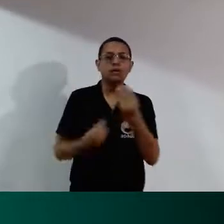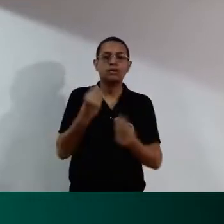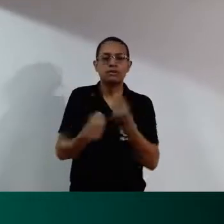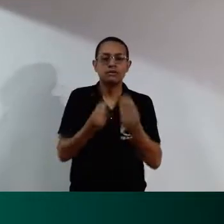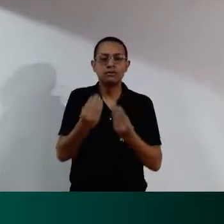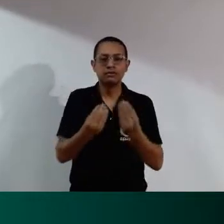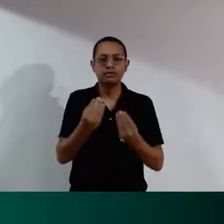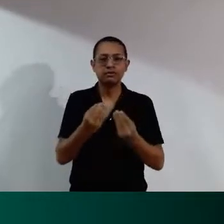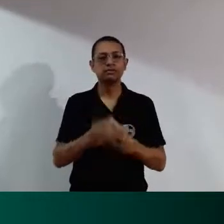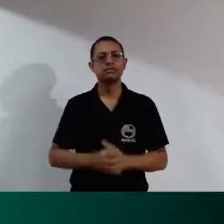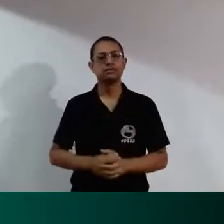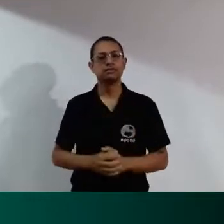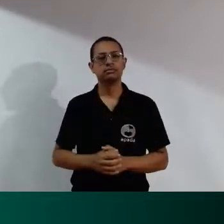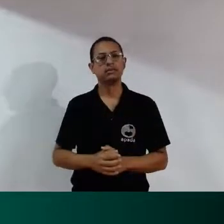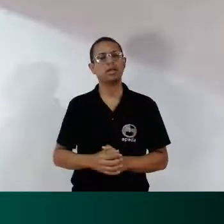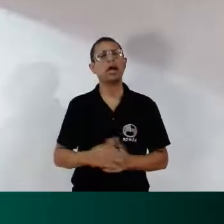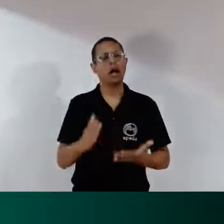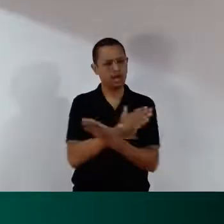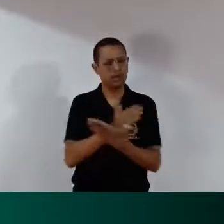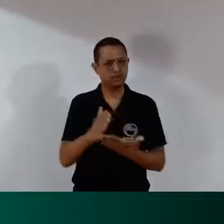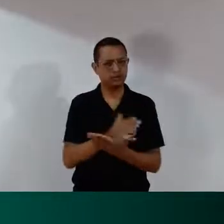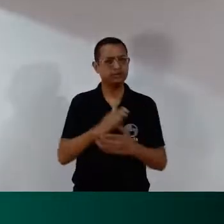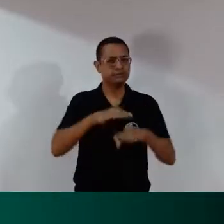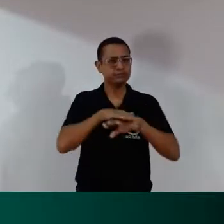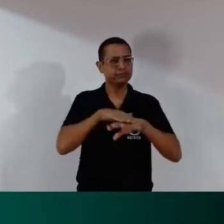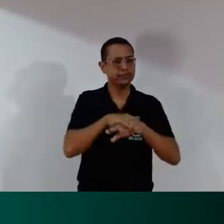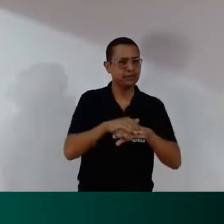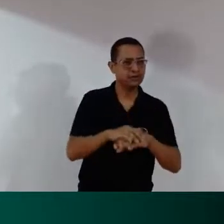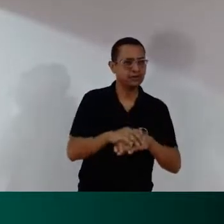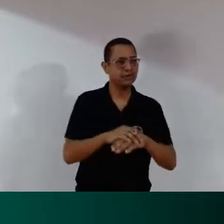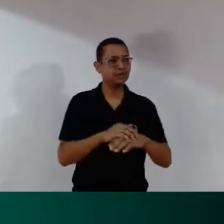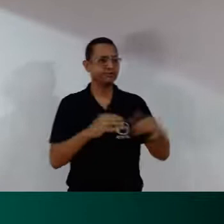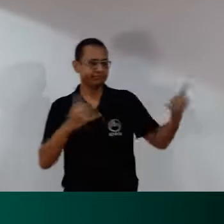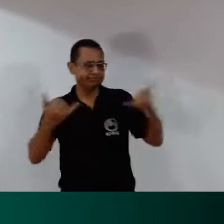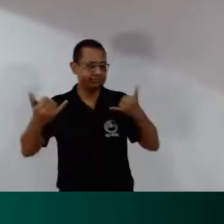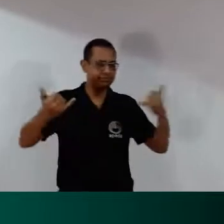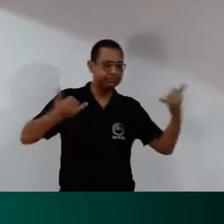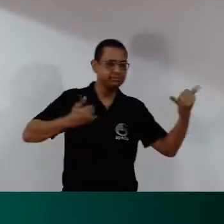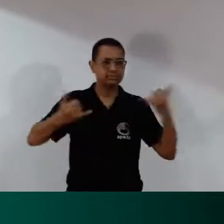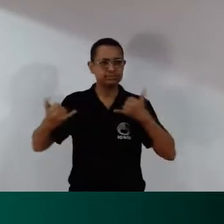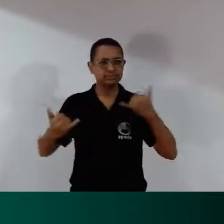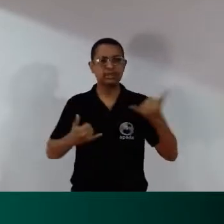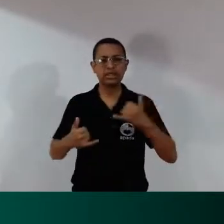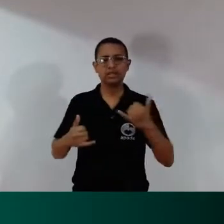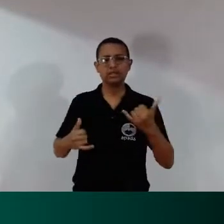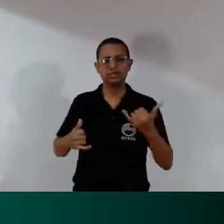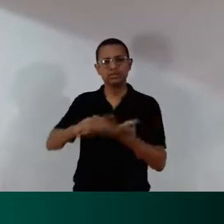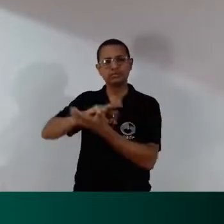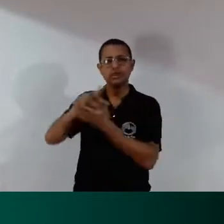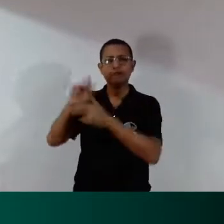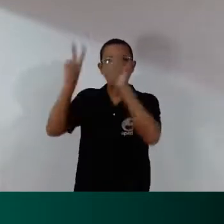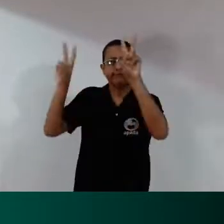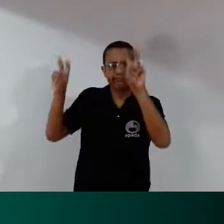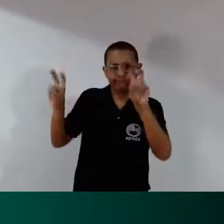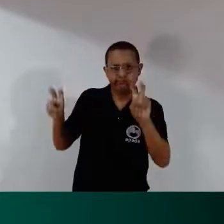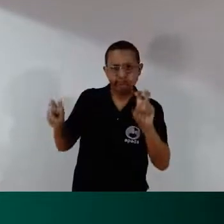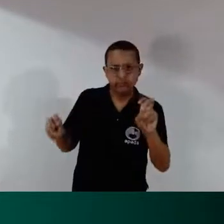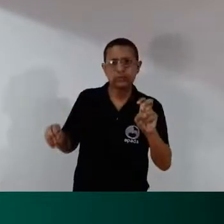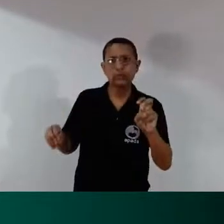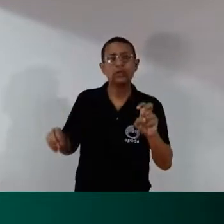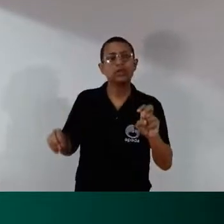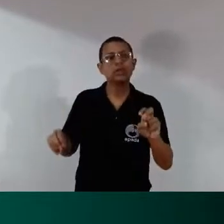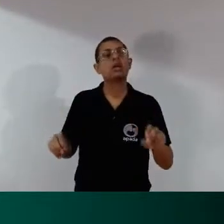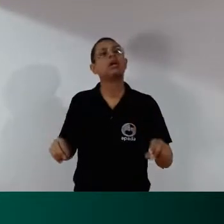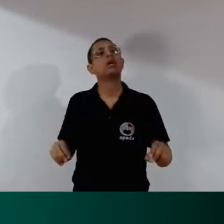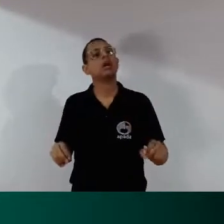que eu vi teve algumas pessoas que falou comigo causa do negócio da série la casa de pertinho da Netflix e tal que foi outras coisas carvão com o